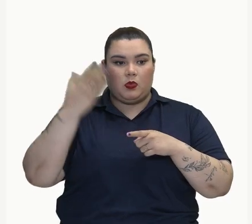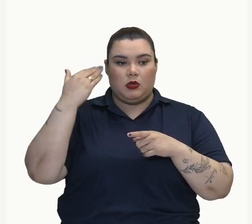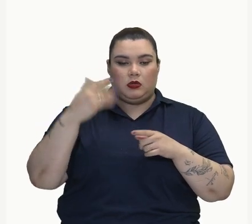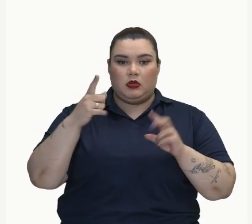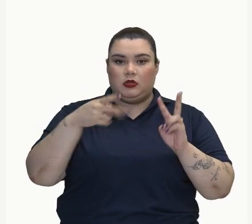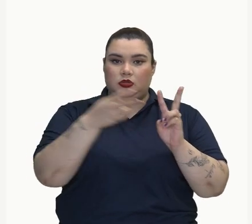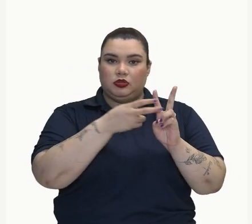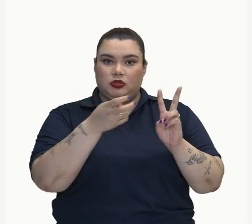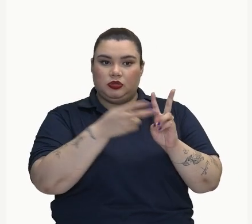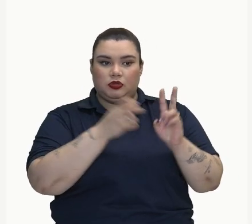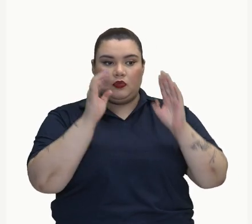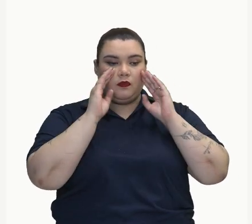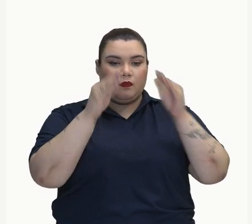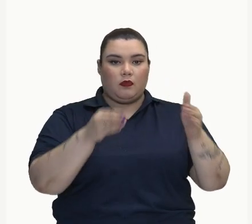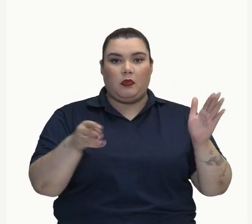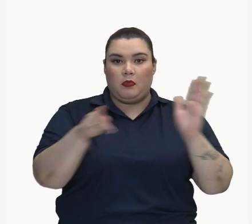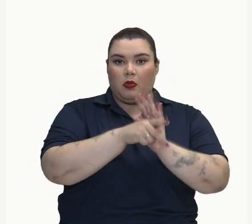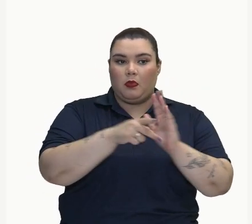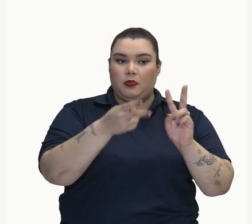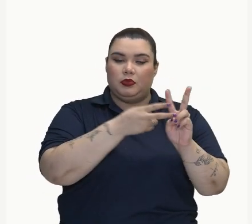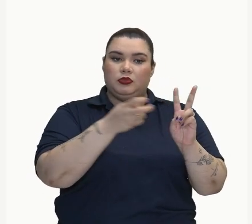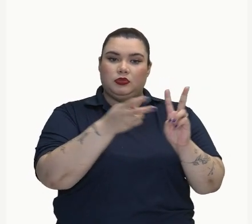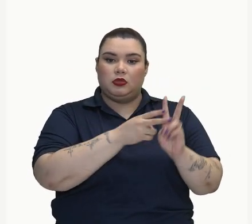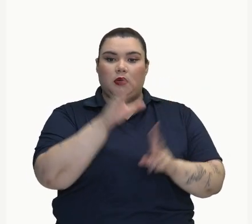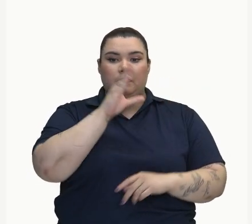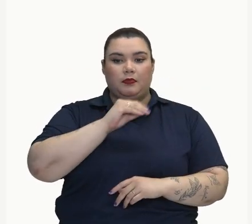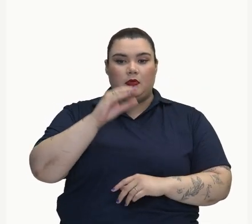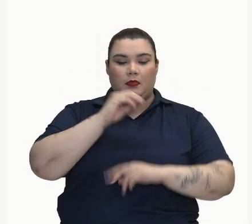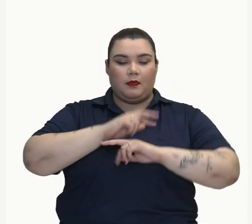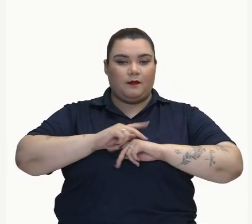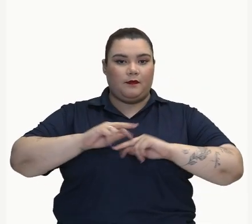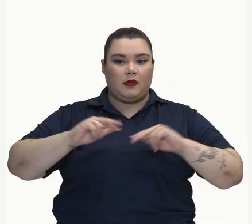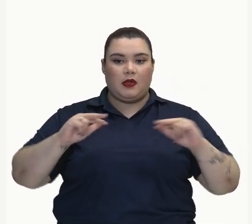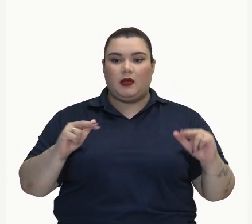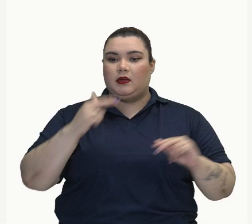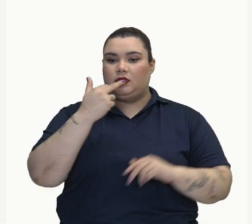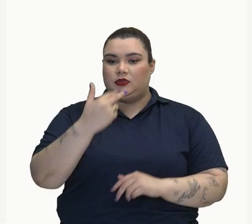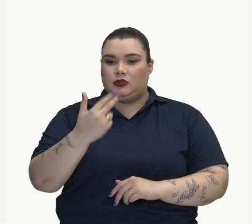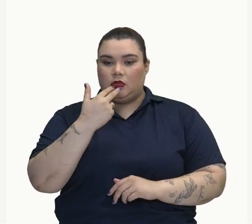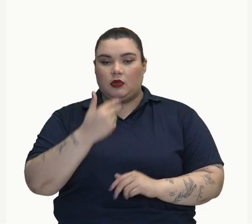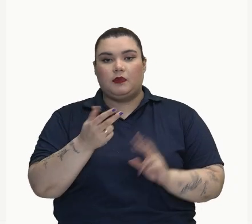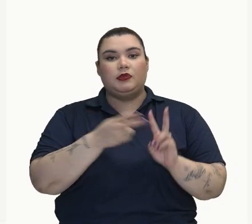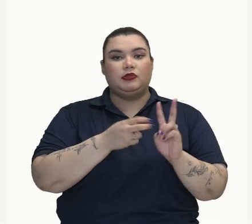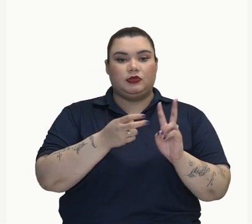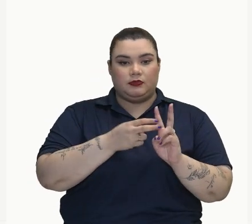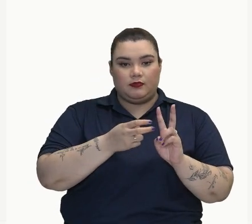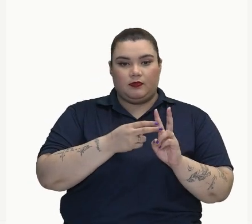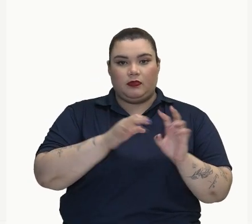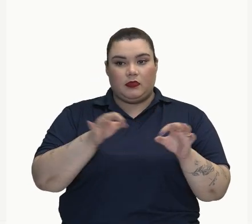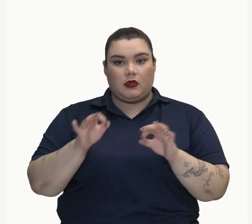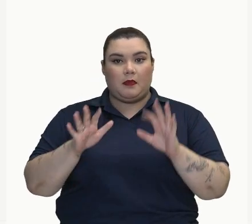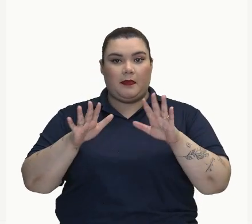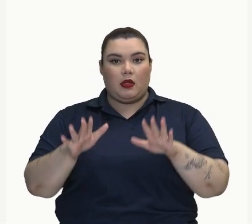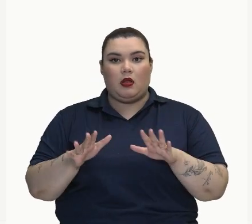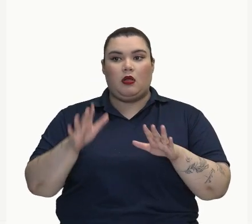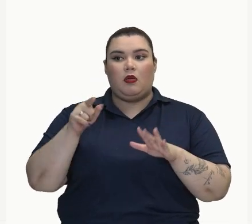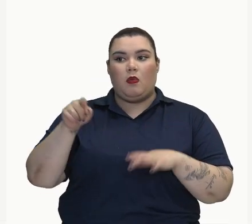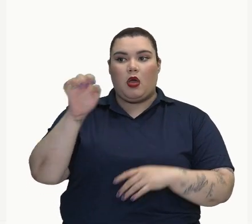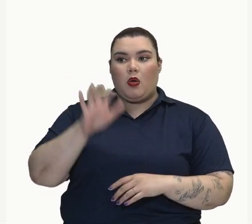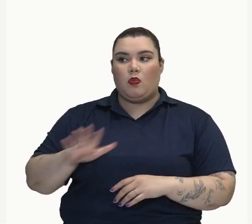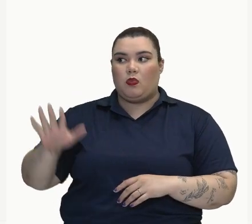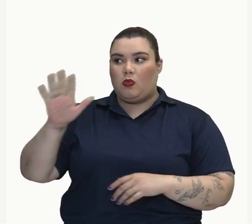indígenas, exclusivamente indígenas, e falávamos diversas línguas indígenas. E com a chegada do homem